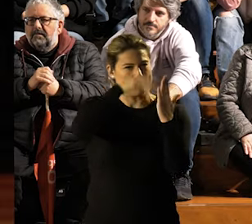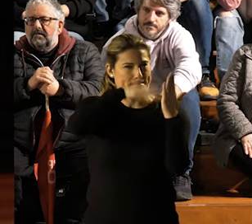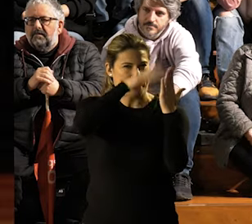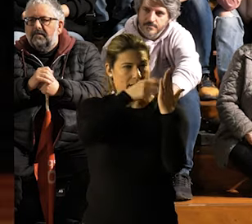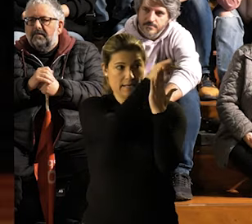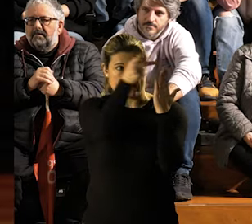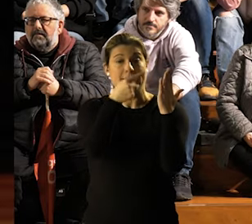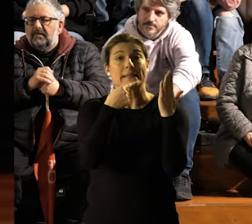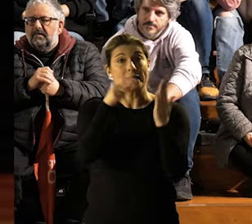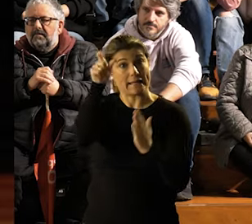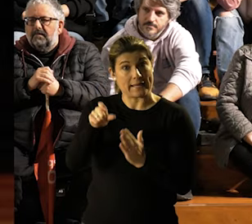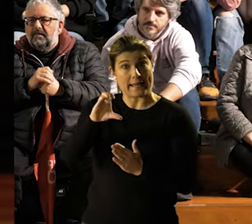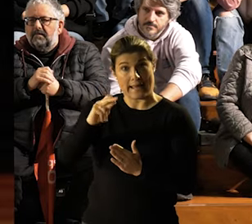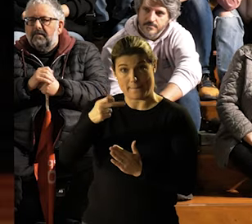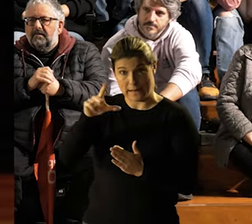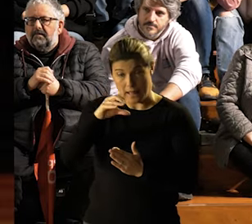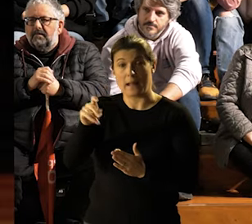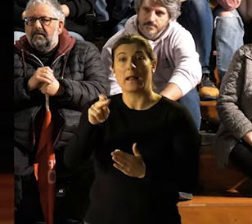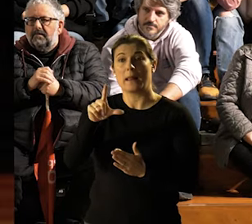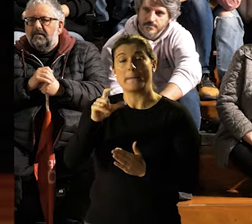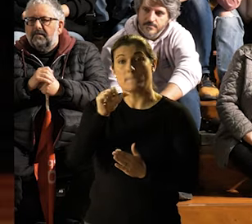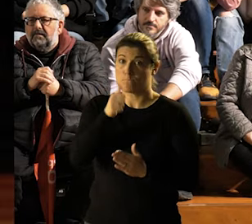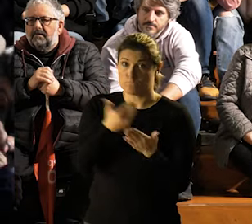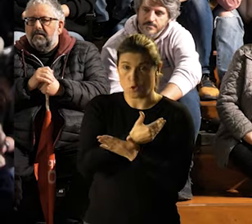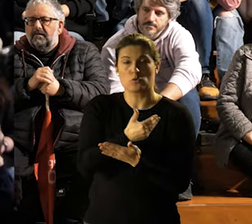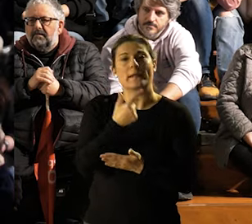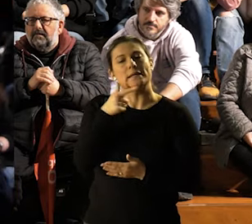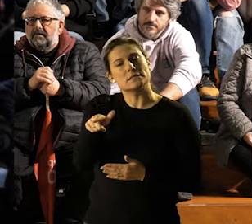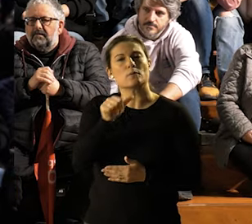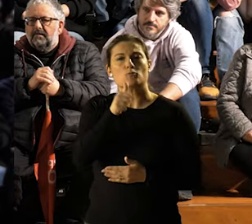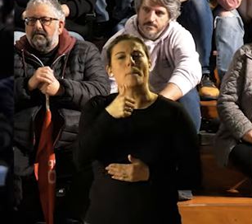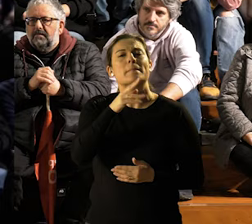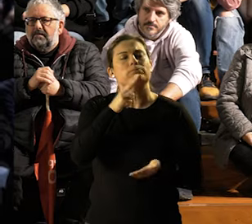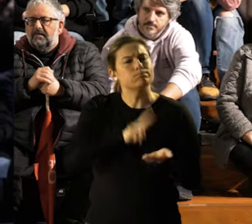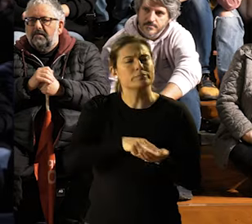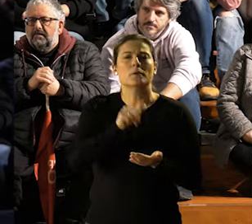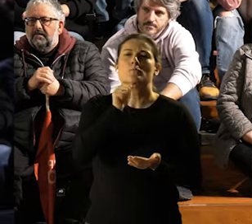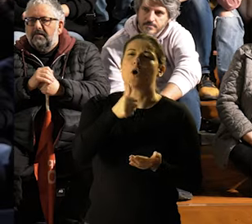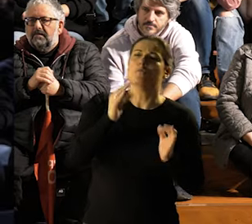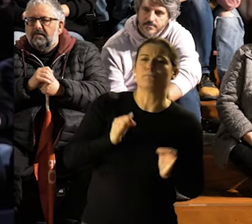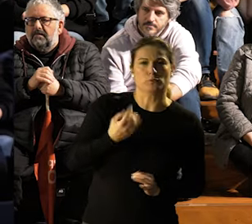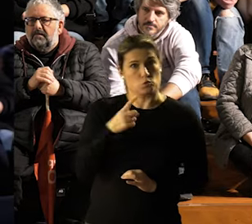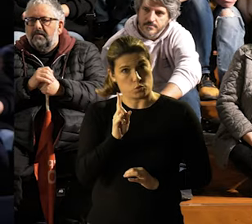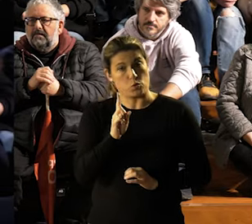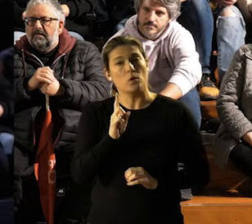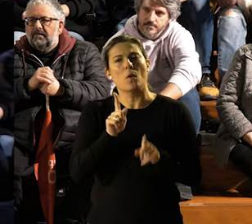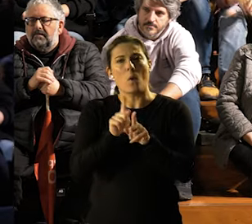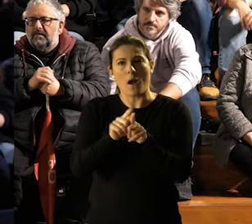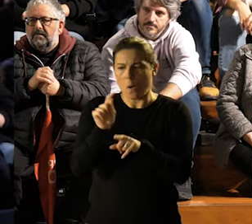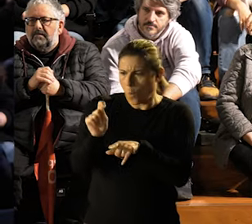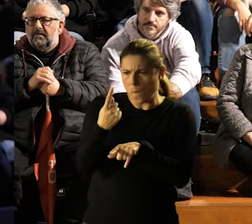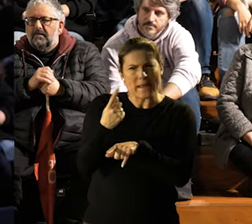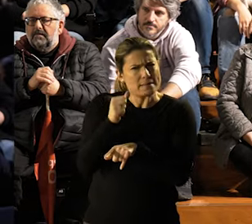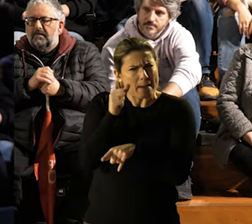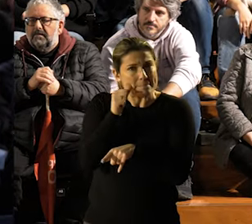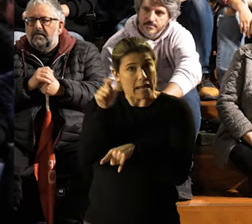Cabral matado meik kamuri Cabral foi morto mas não morreu ainda não tinha passado um mês da sua